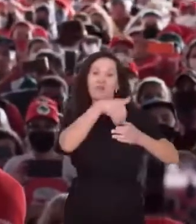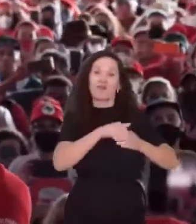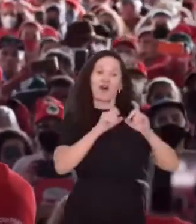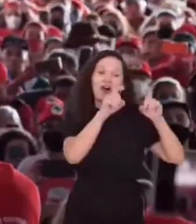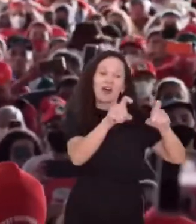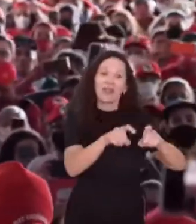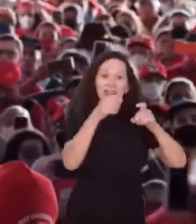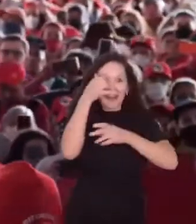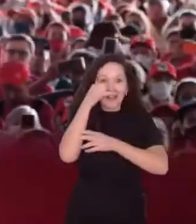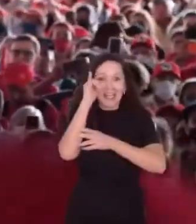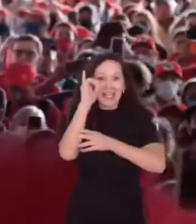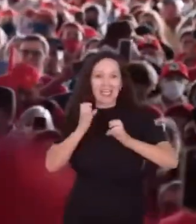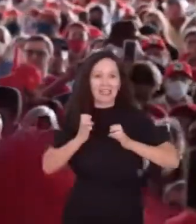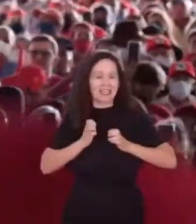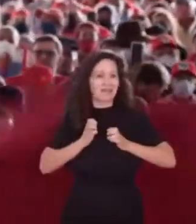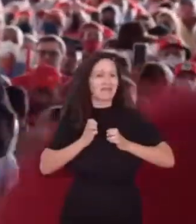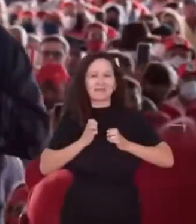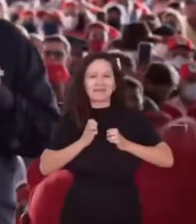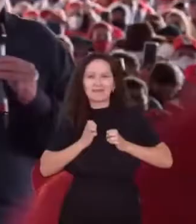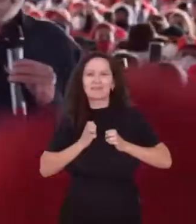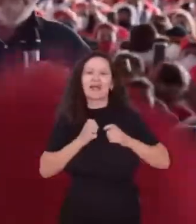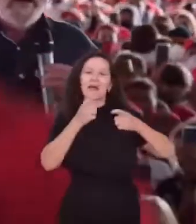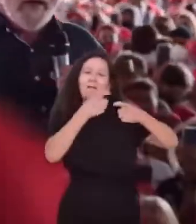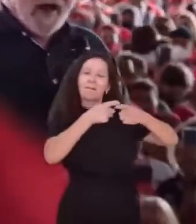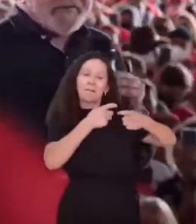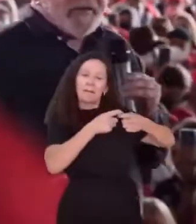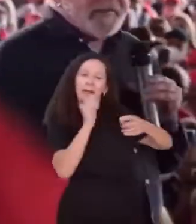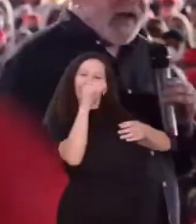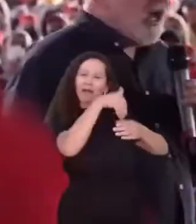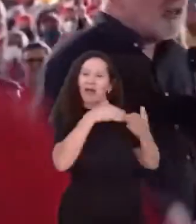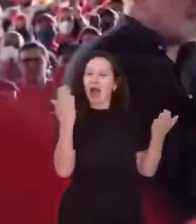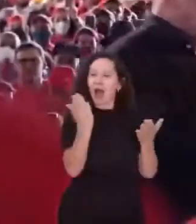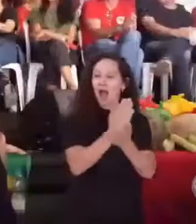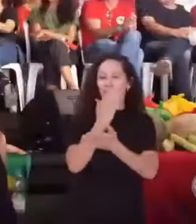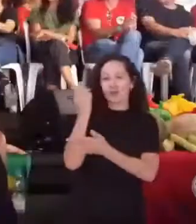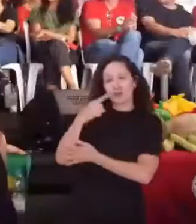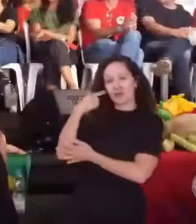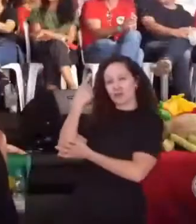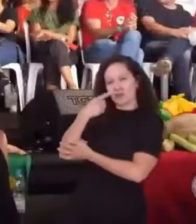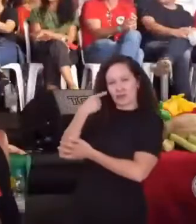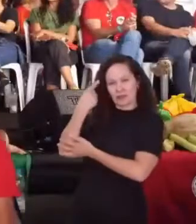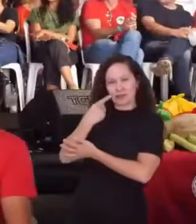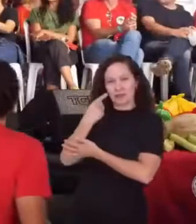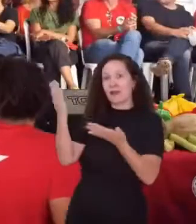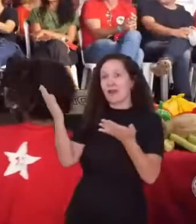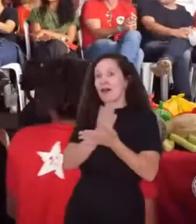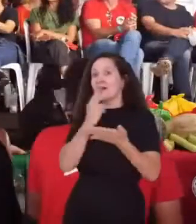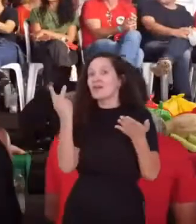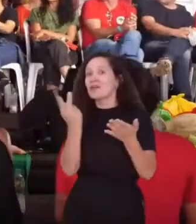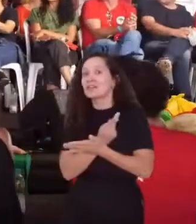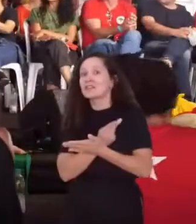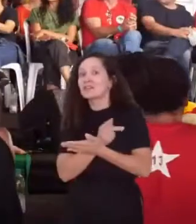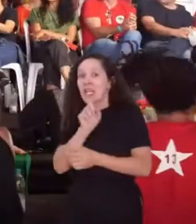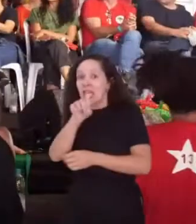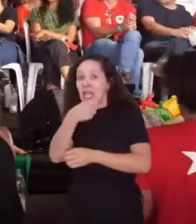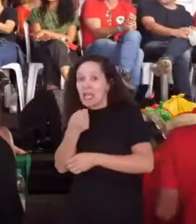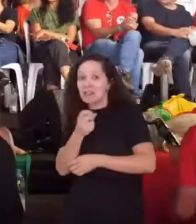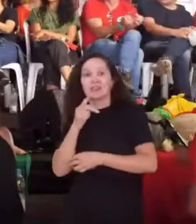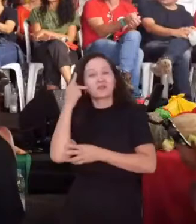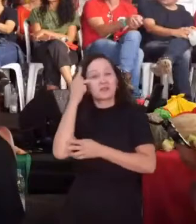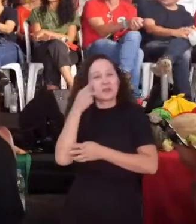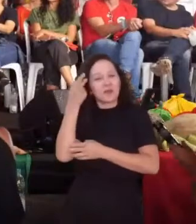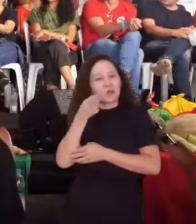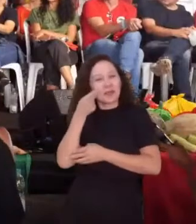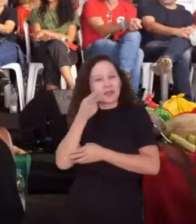vezes é médico, às vezes é advogado, às vezes é ex-procurador, ex-promotor. Ele